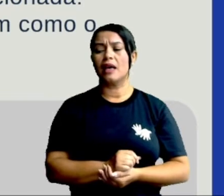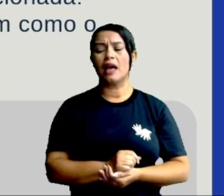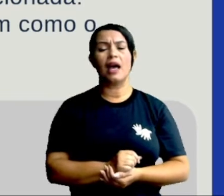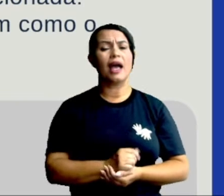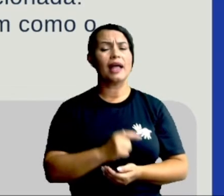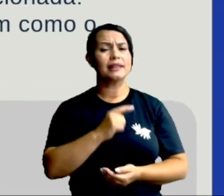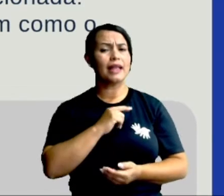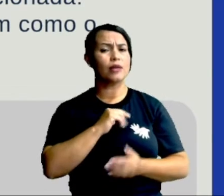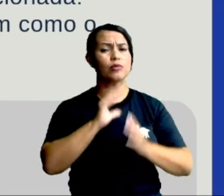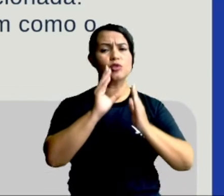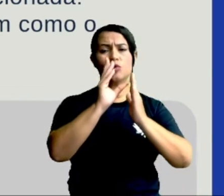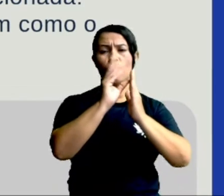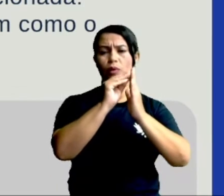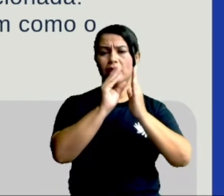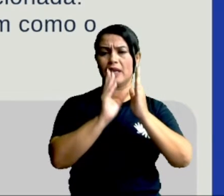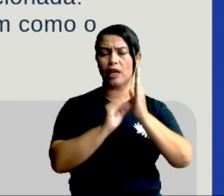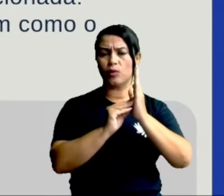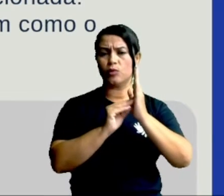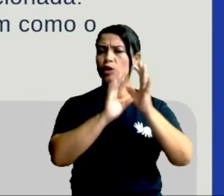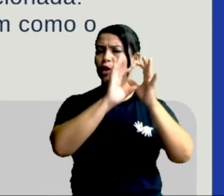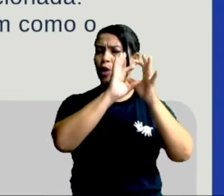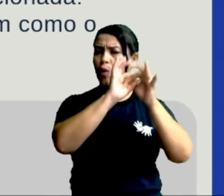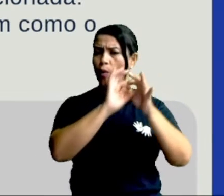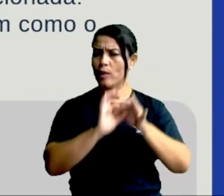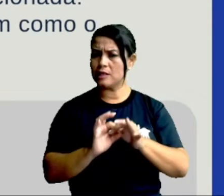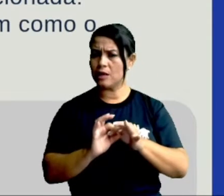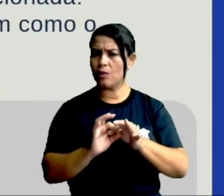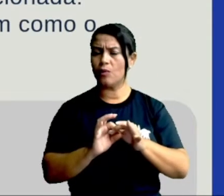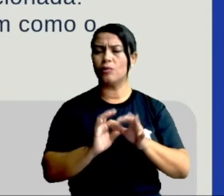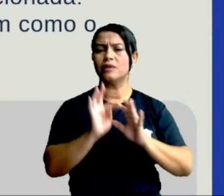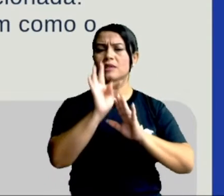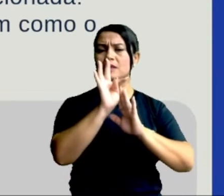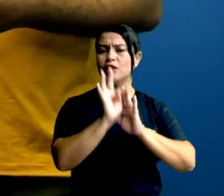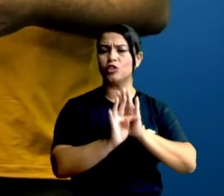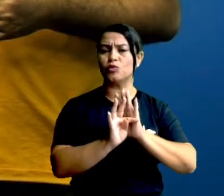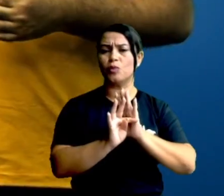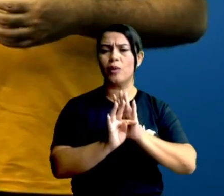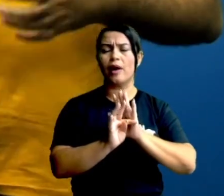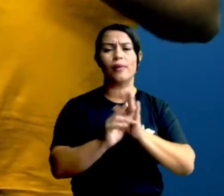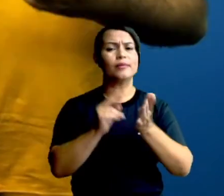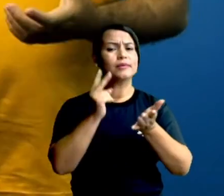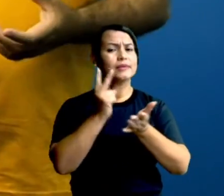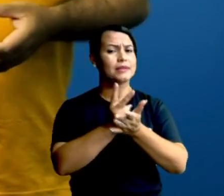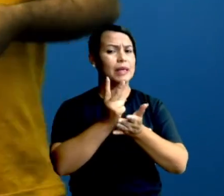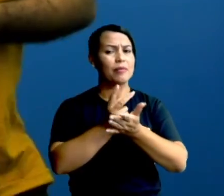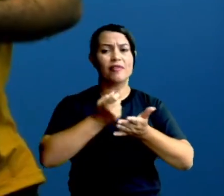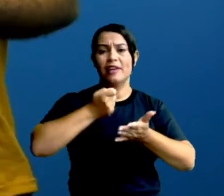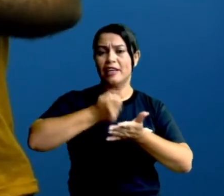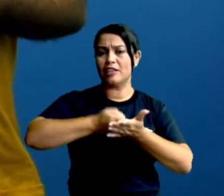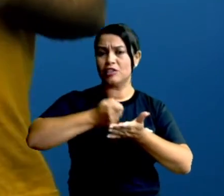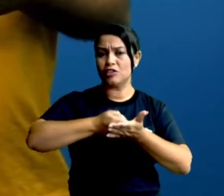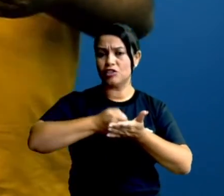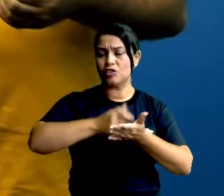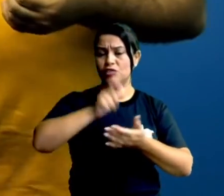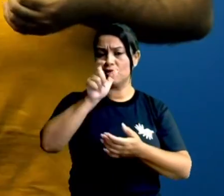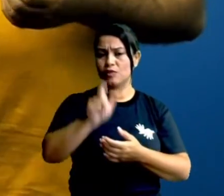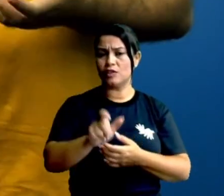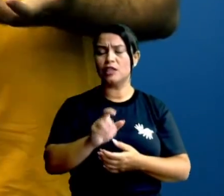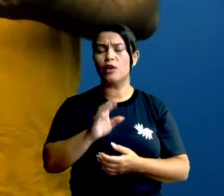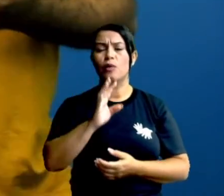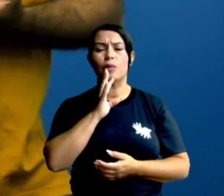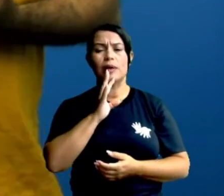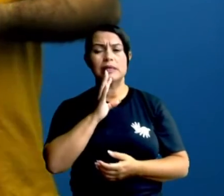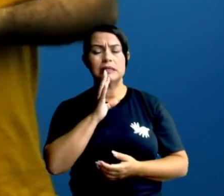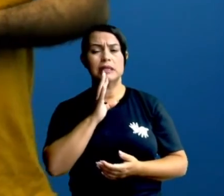Esse conteúdo de coesão textual, ele inevitavelmente, gente, vai exigir de você um conhecimento um pouco